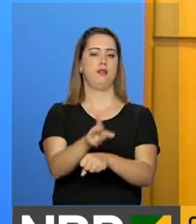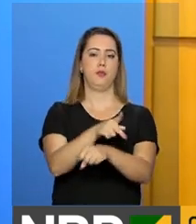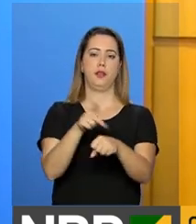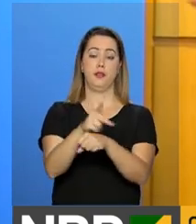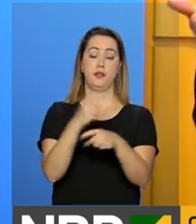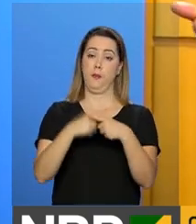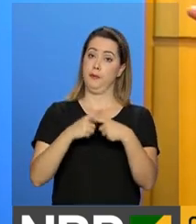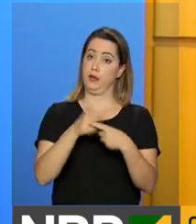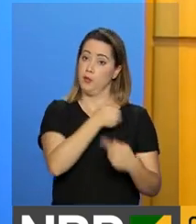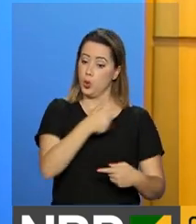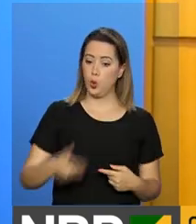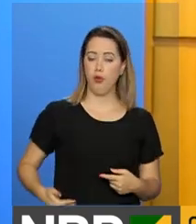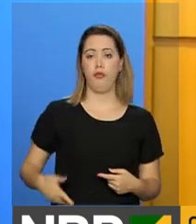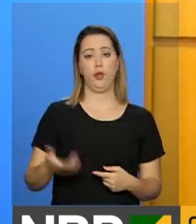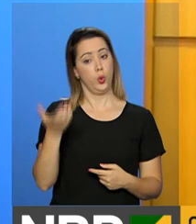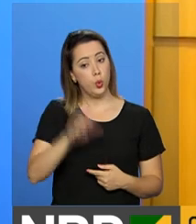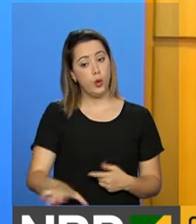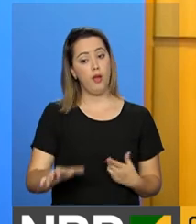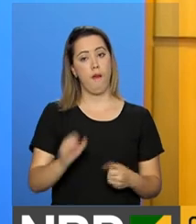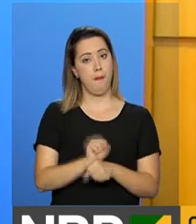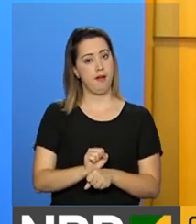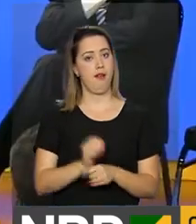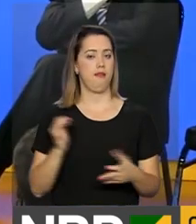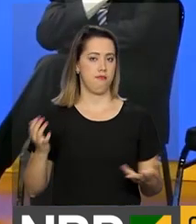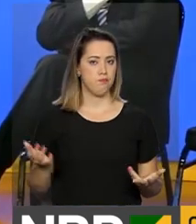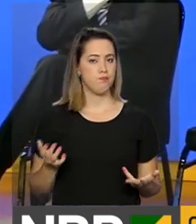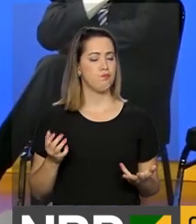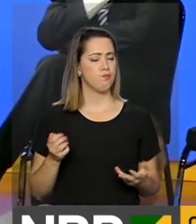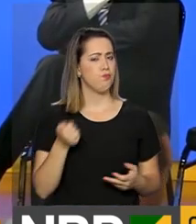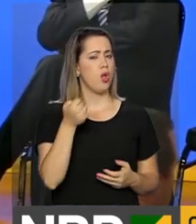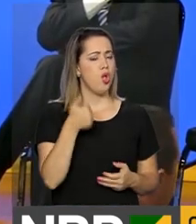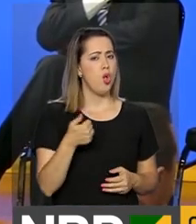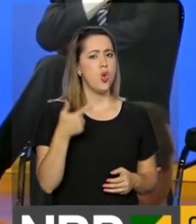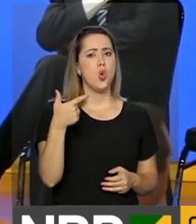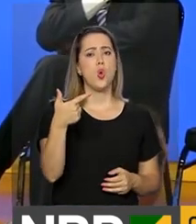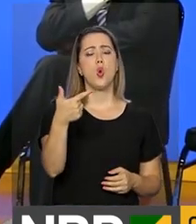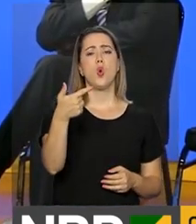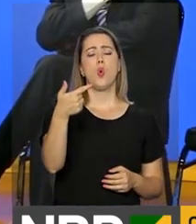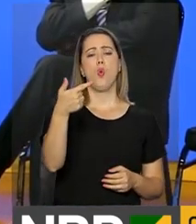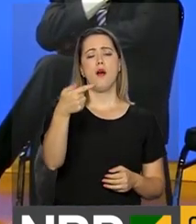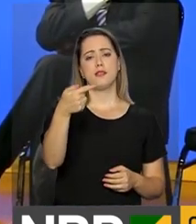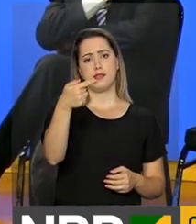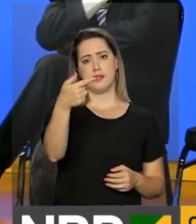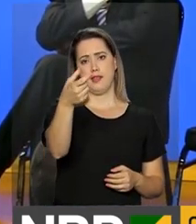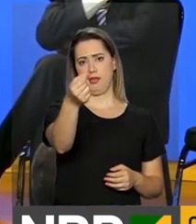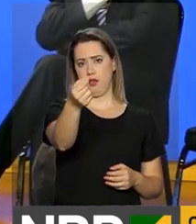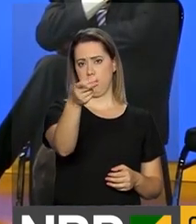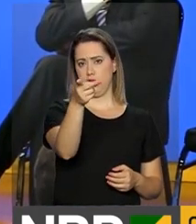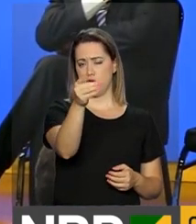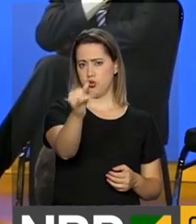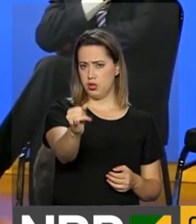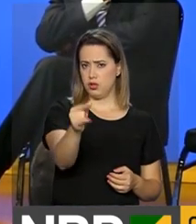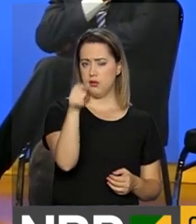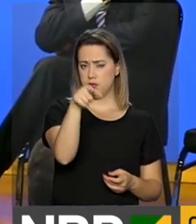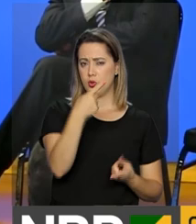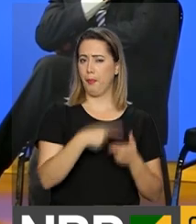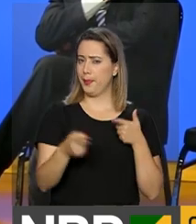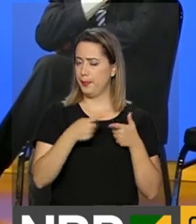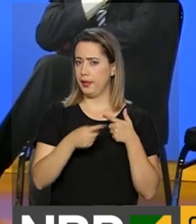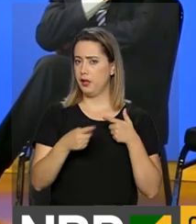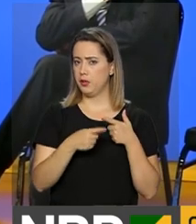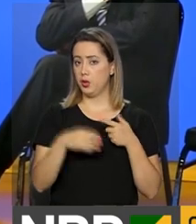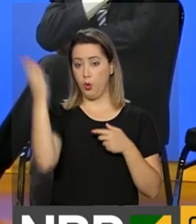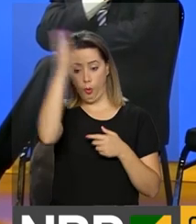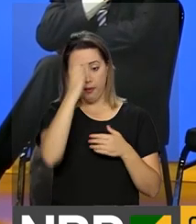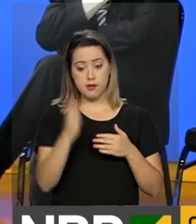deixa, veja mesmo. Nestes quase 70 dias da suposta crise produzida, não é? O Brasil não